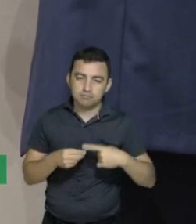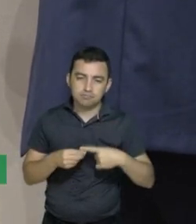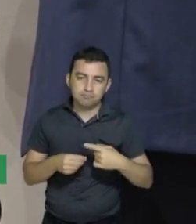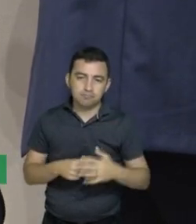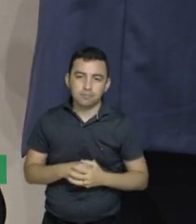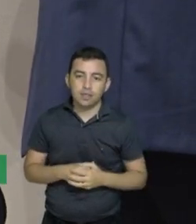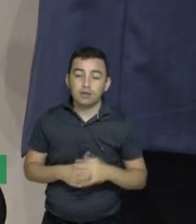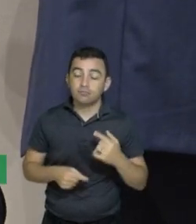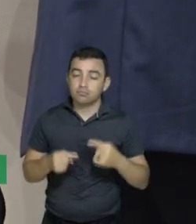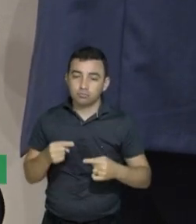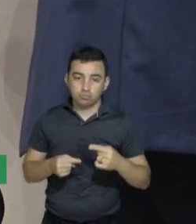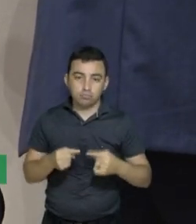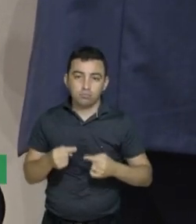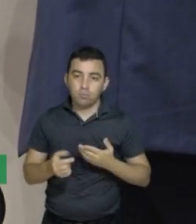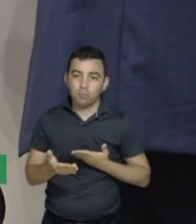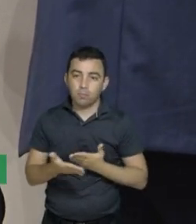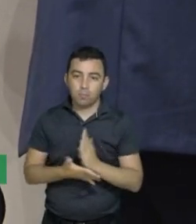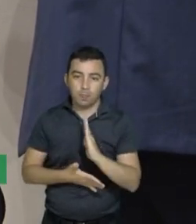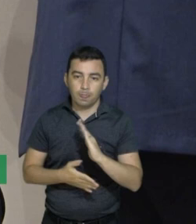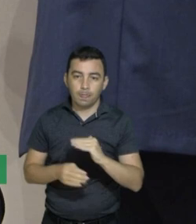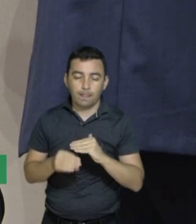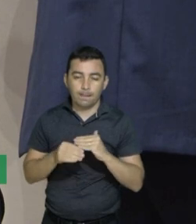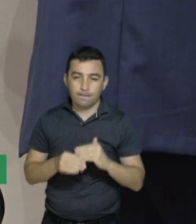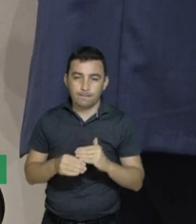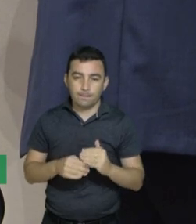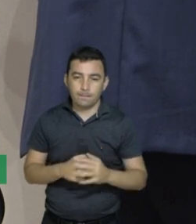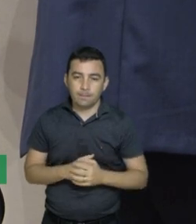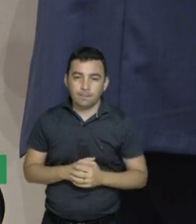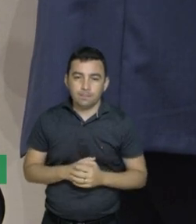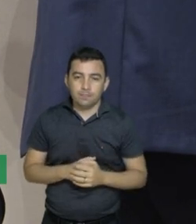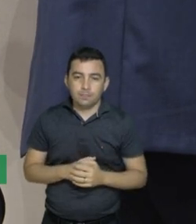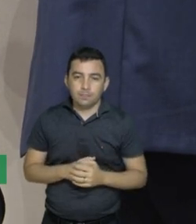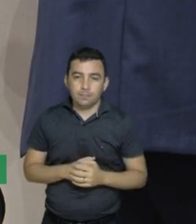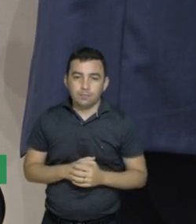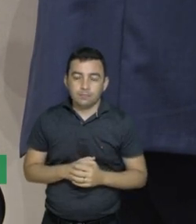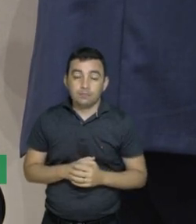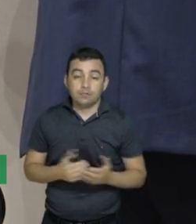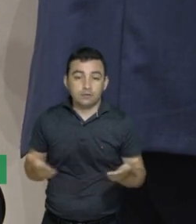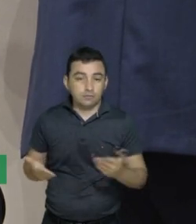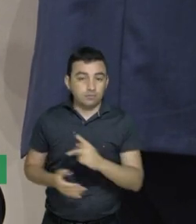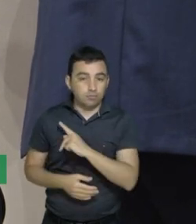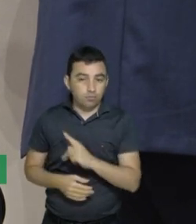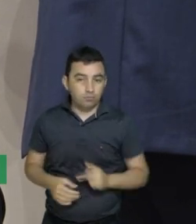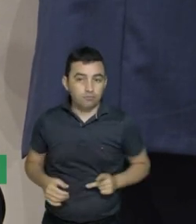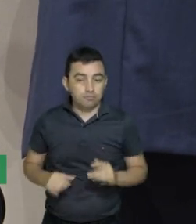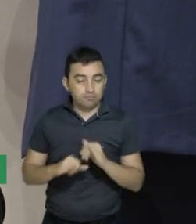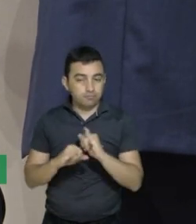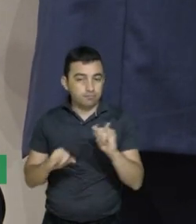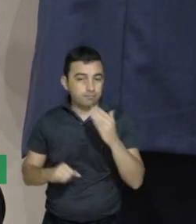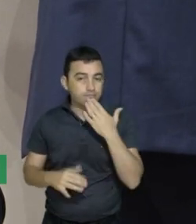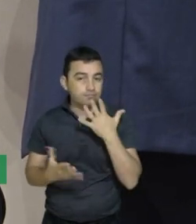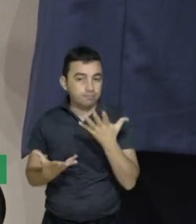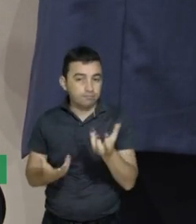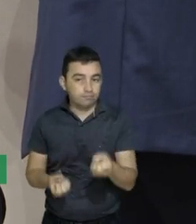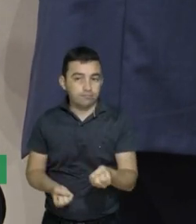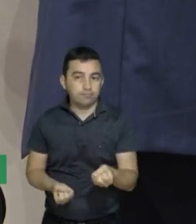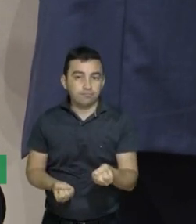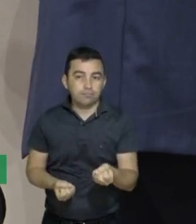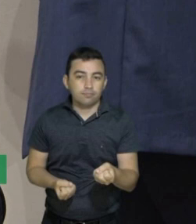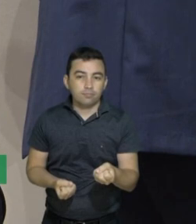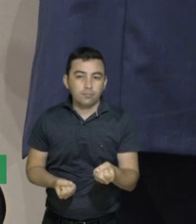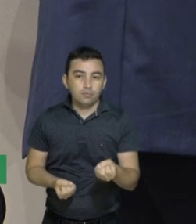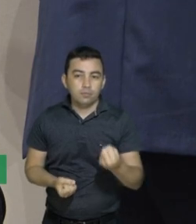deputados que a prova permanência quando se encontra aprovado por unanimidade estabelece comunica que refere os seguintes requerimentos